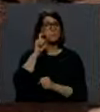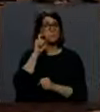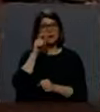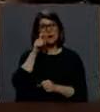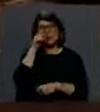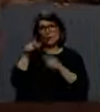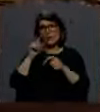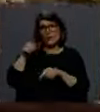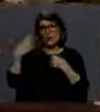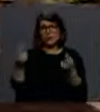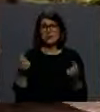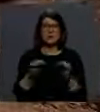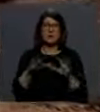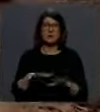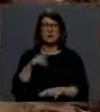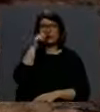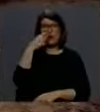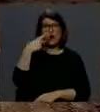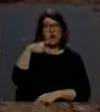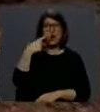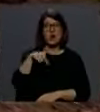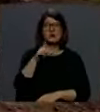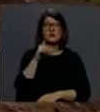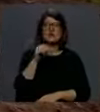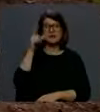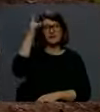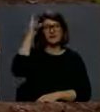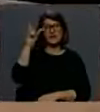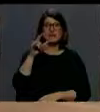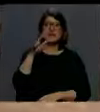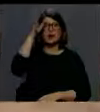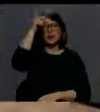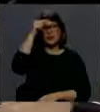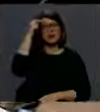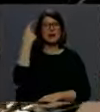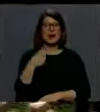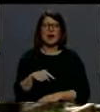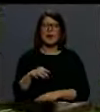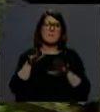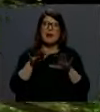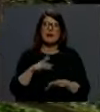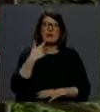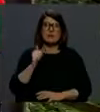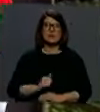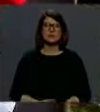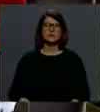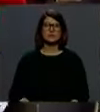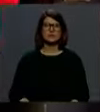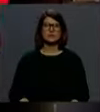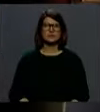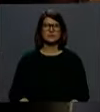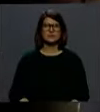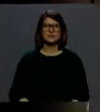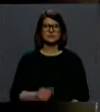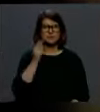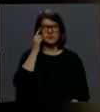outros tomam. Mas são só dois para quase 60 vacas a dar leite. E não podem parar. A